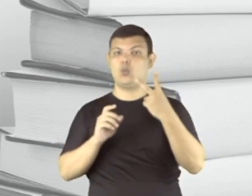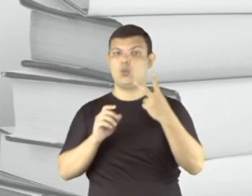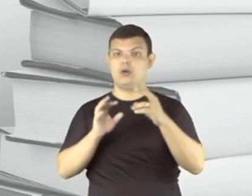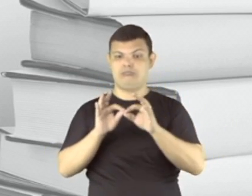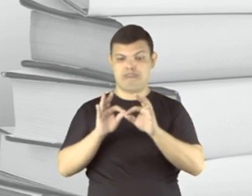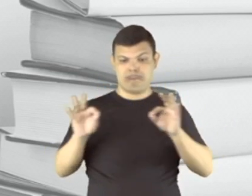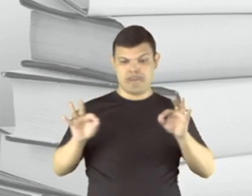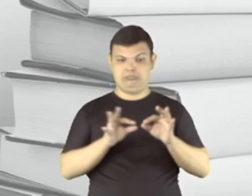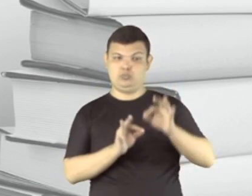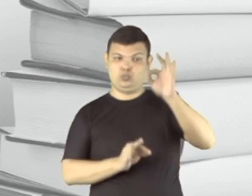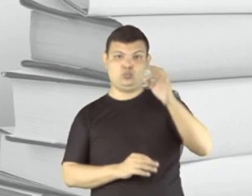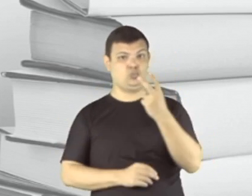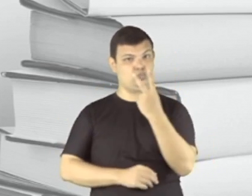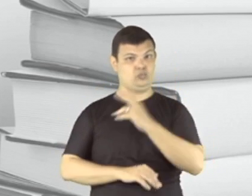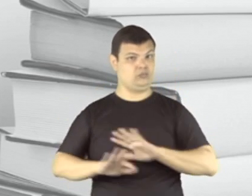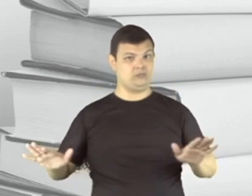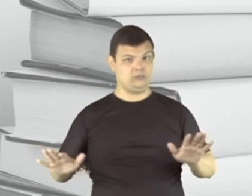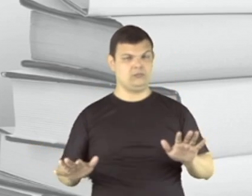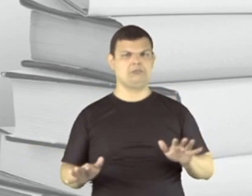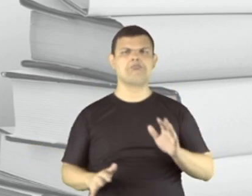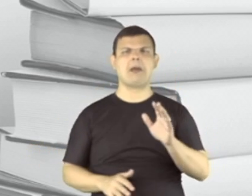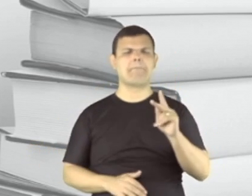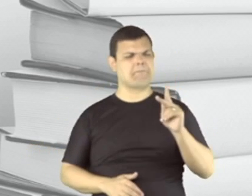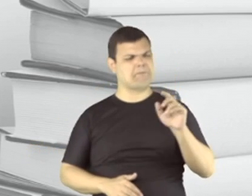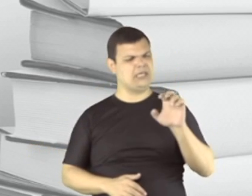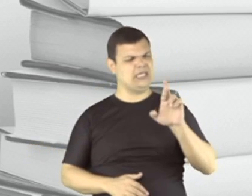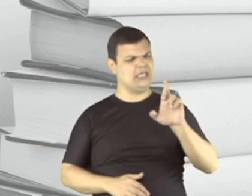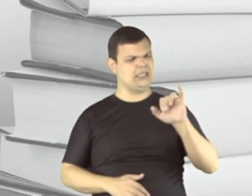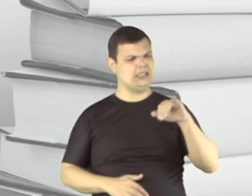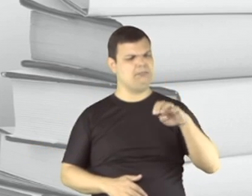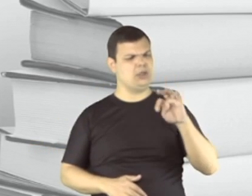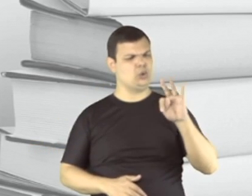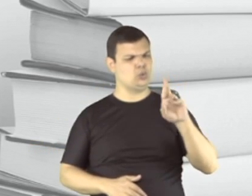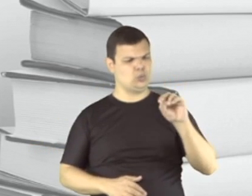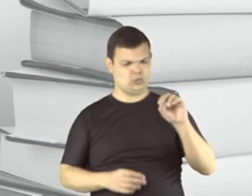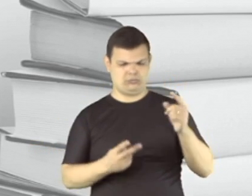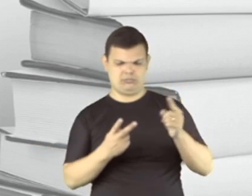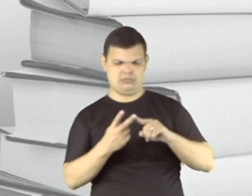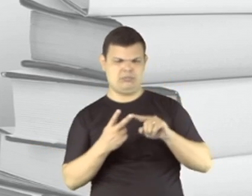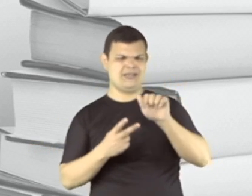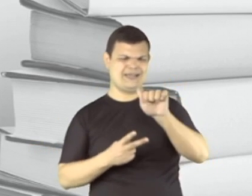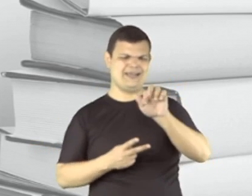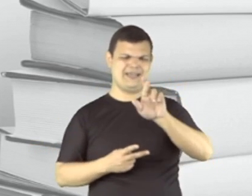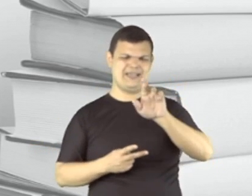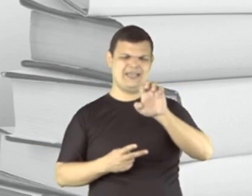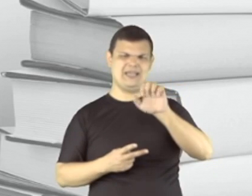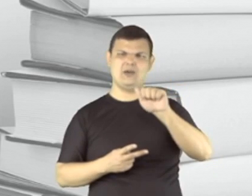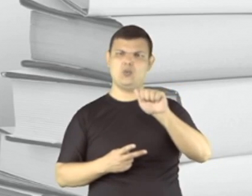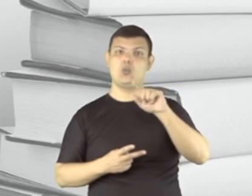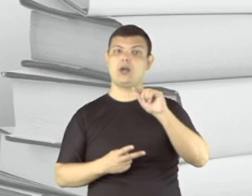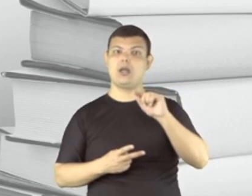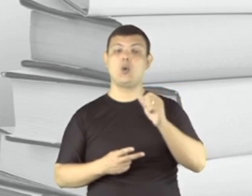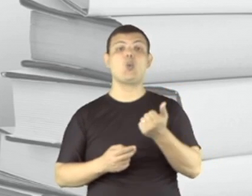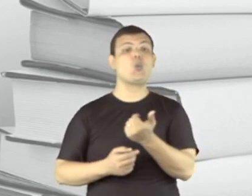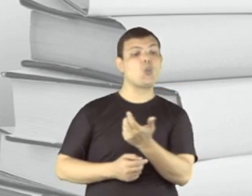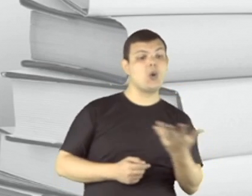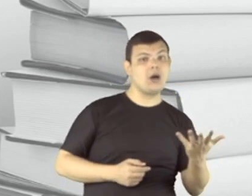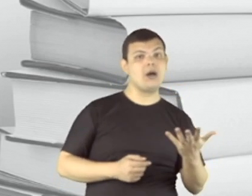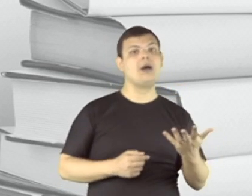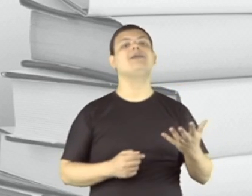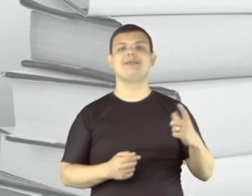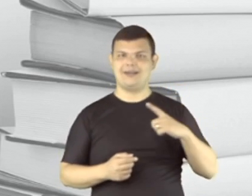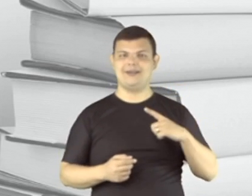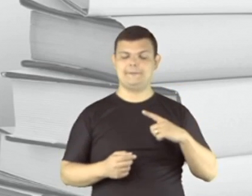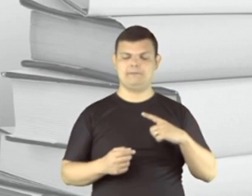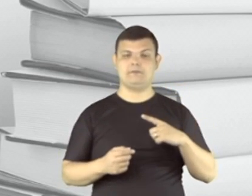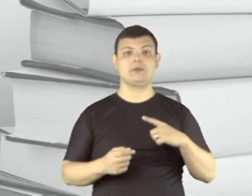largura e comprimento. Mas aí, professor, o que é perímetro e o que é área? São duas unidades de medida, mas diferente, a gente